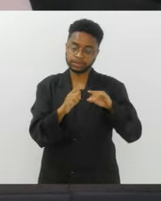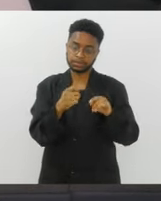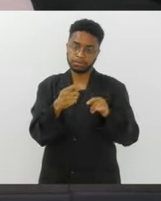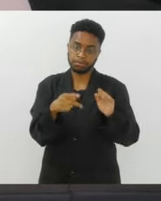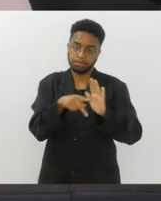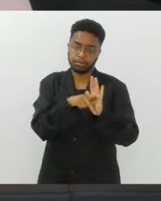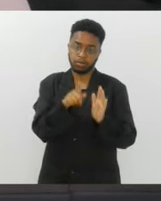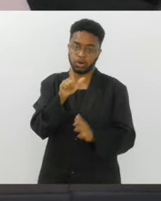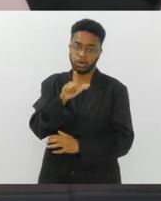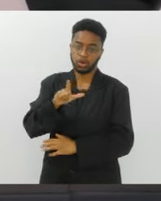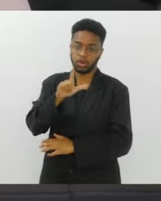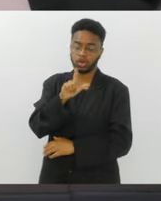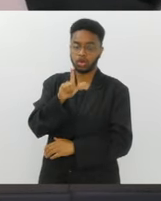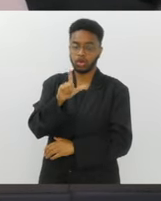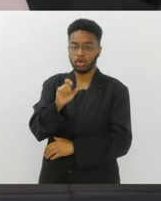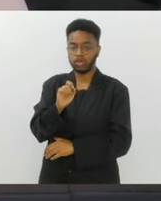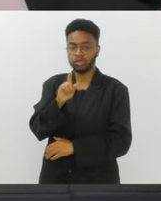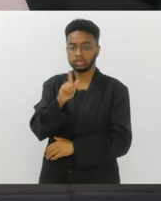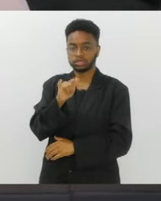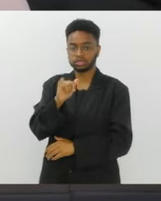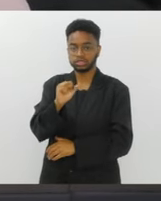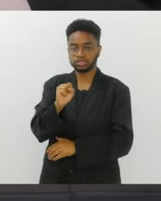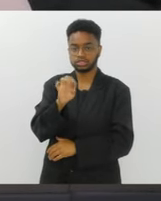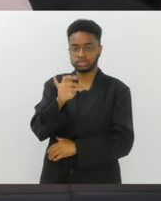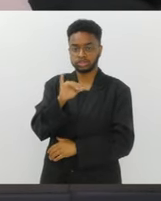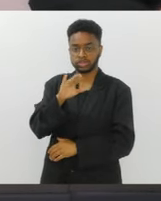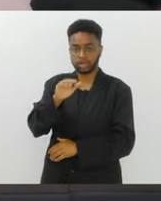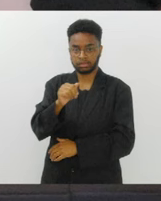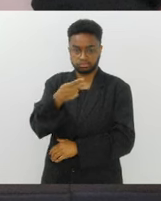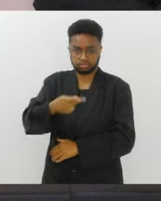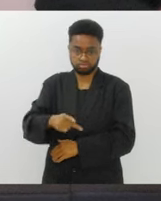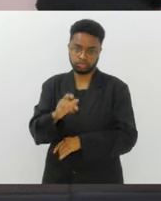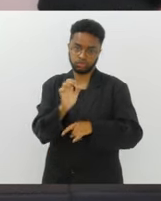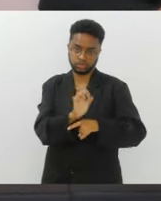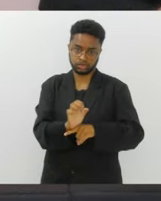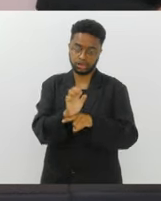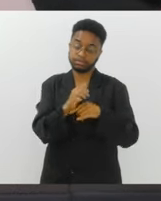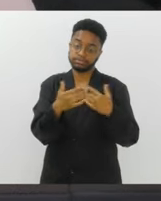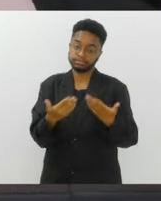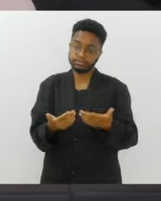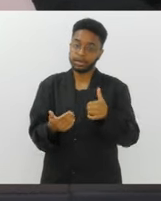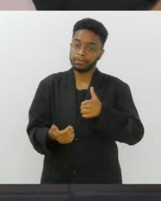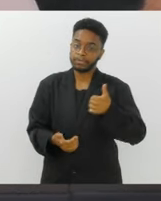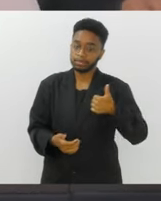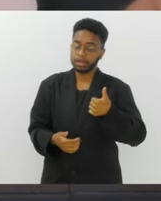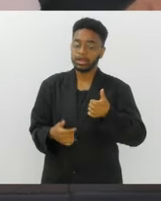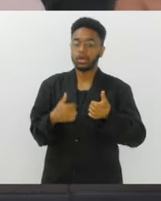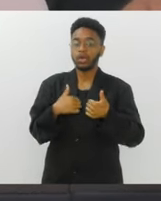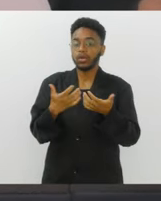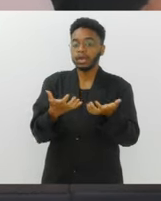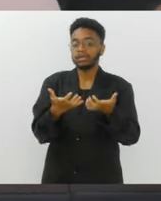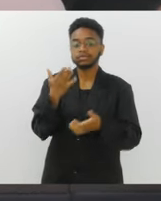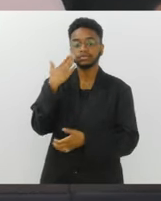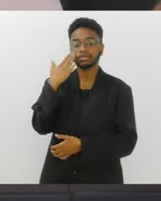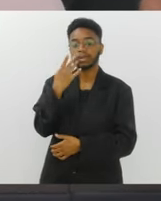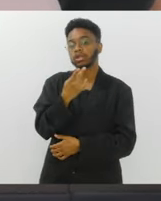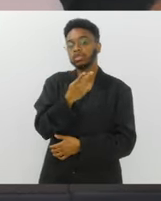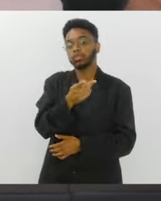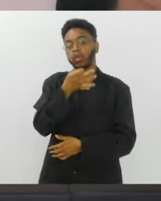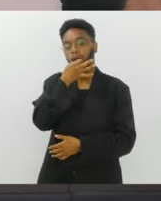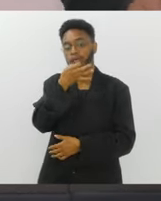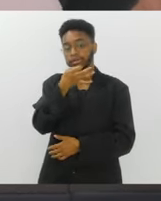Estado. Então, primeiramente, eu gostaria de saber de Vossa Excelência se